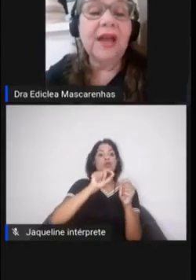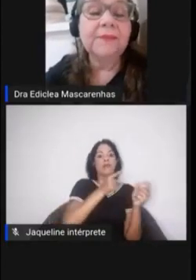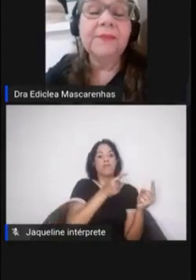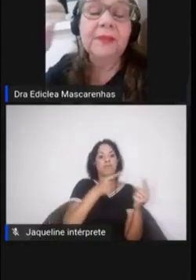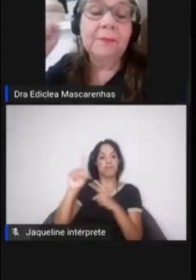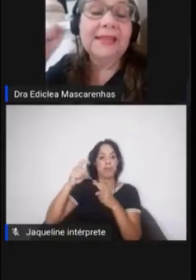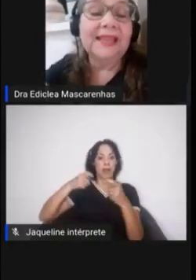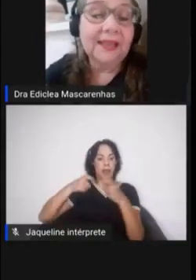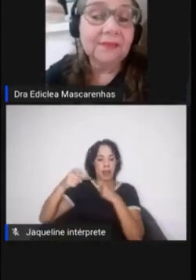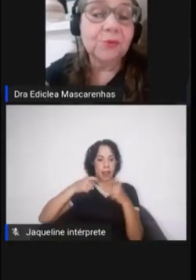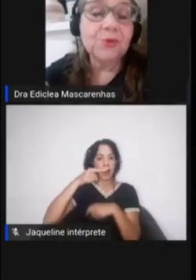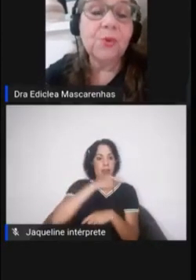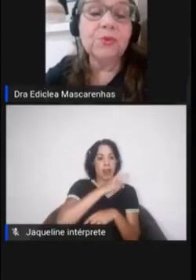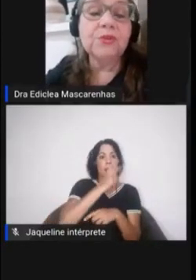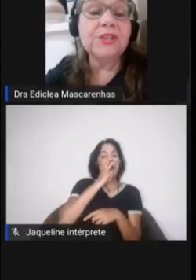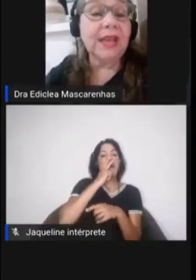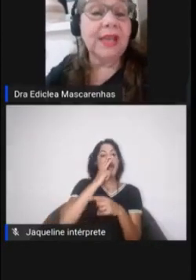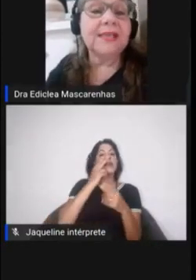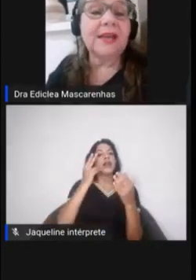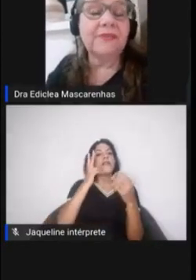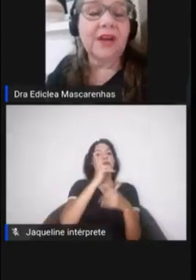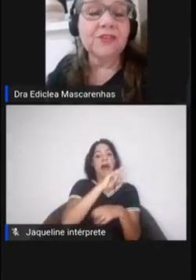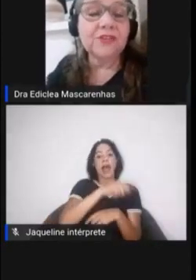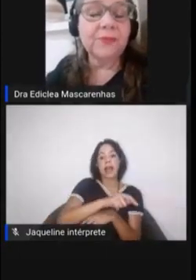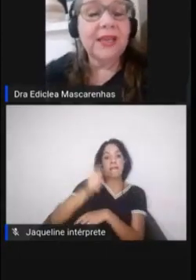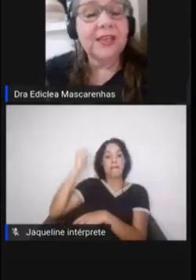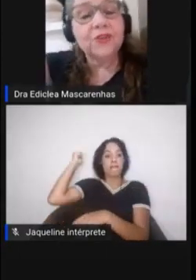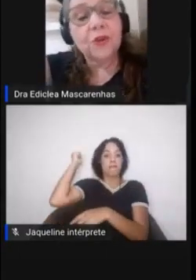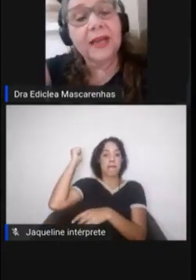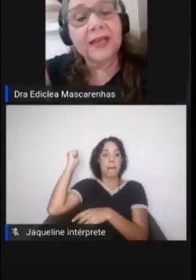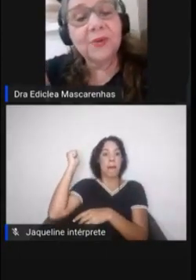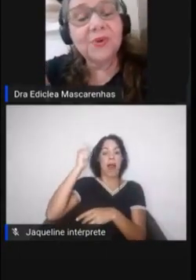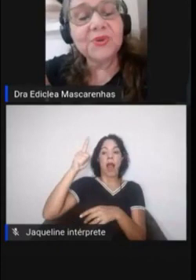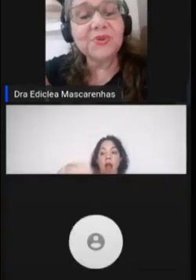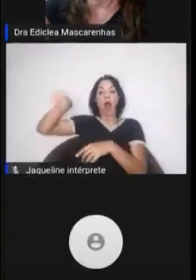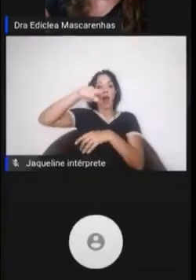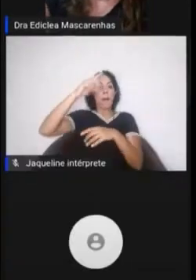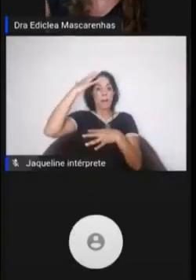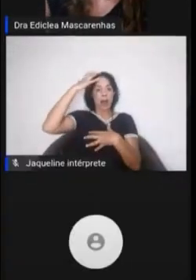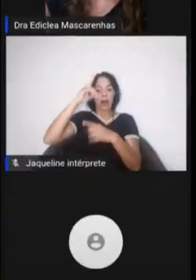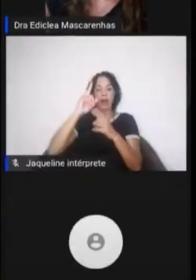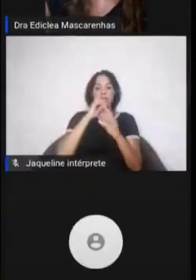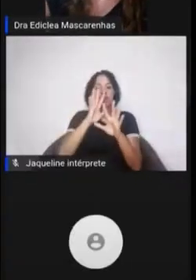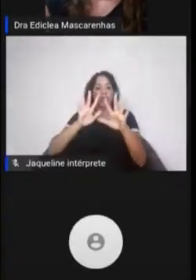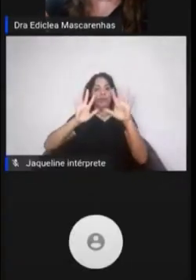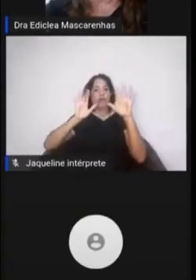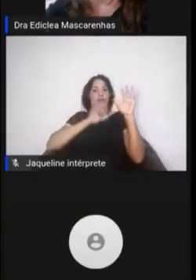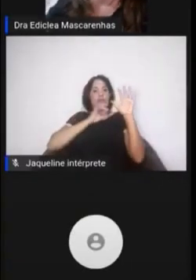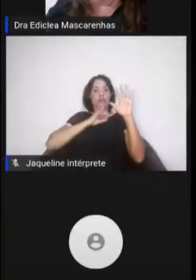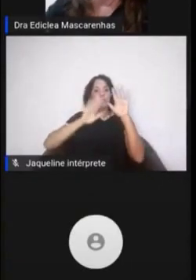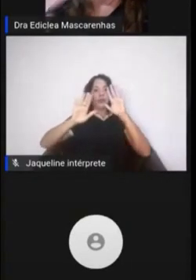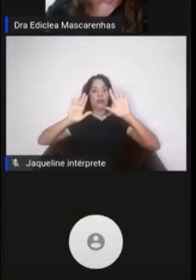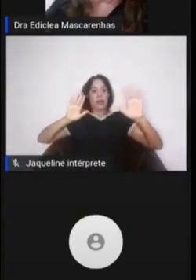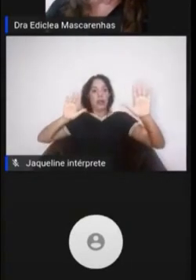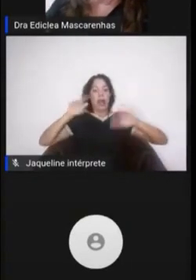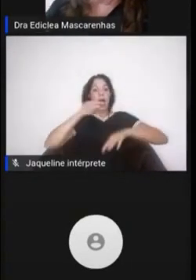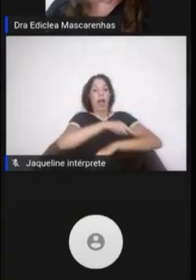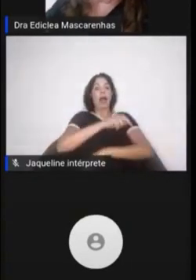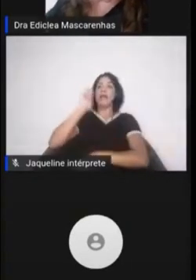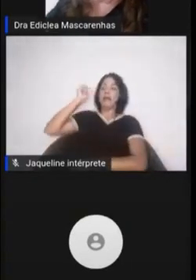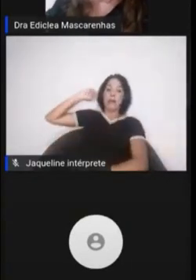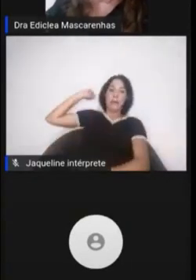que vai bater nos outros, e eles se afastam. Aí ele joga aquele osso no espaço, o osso roda e